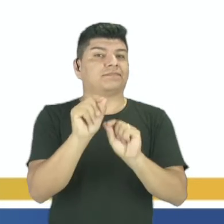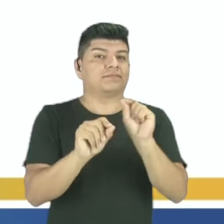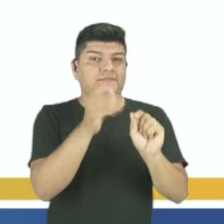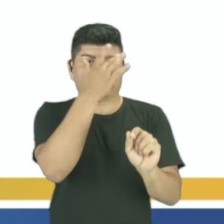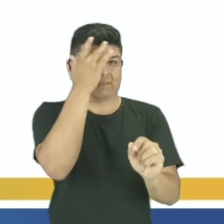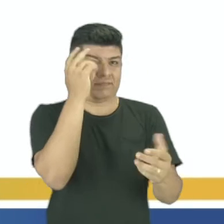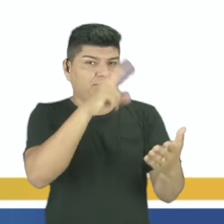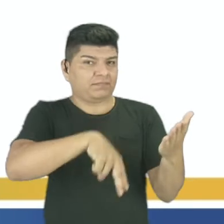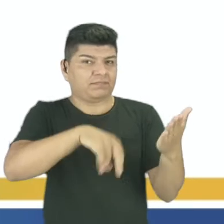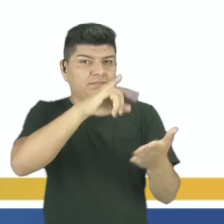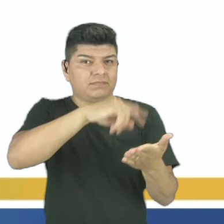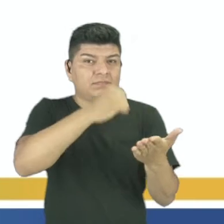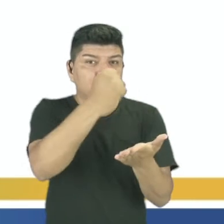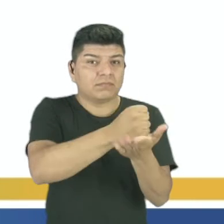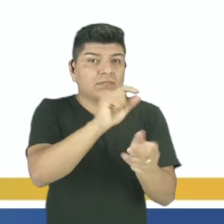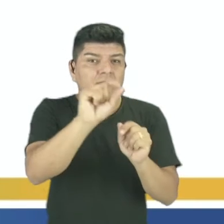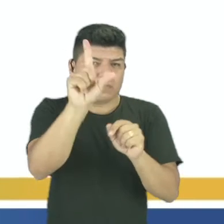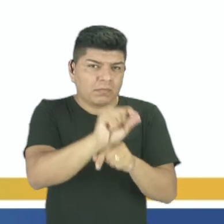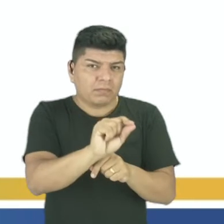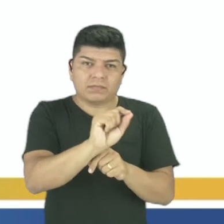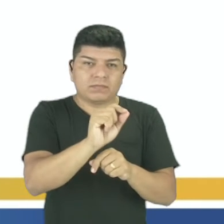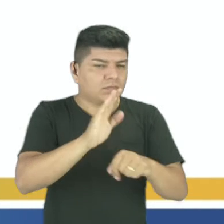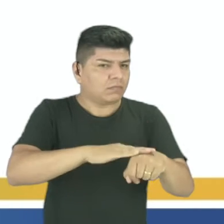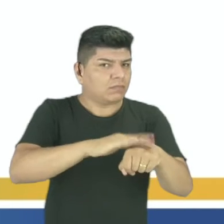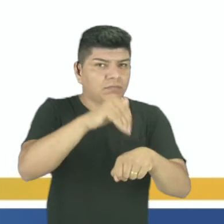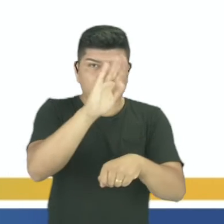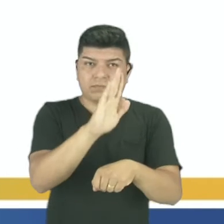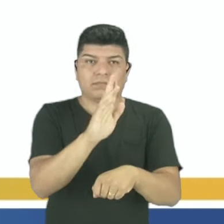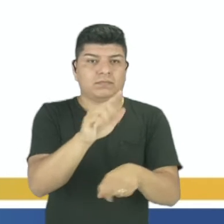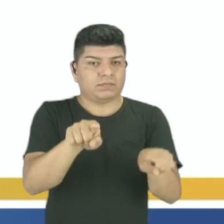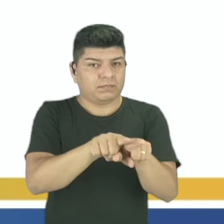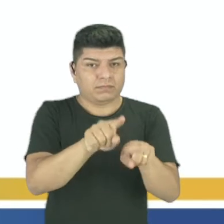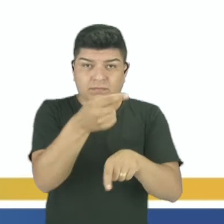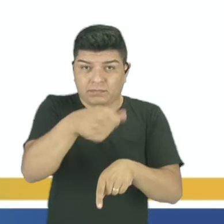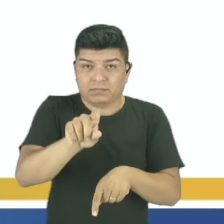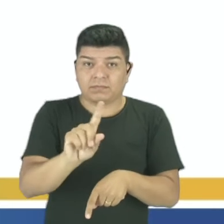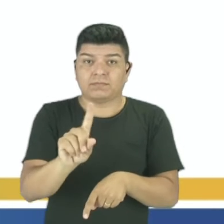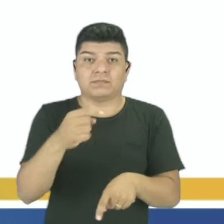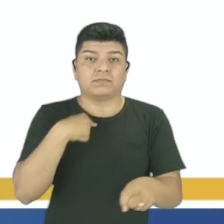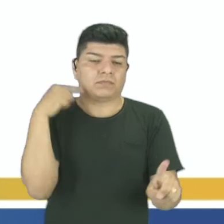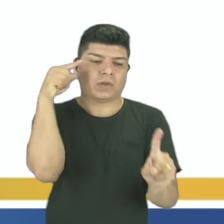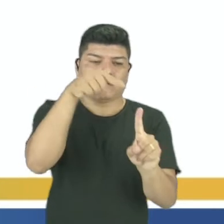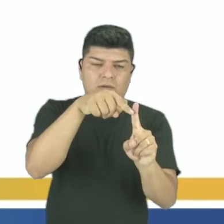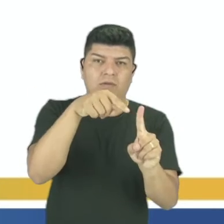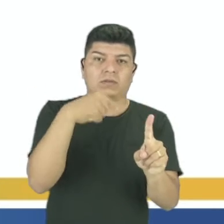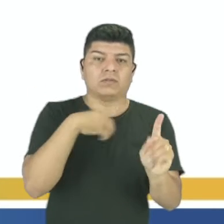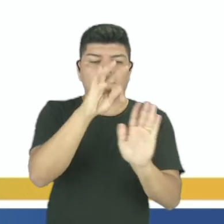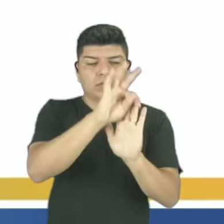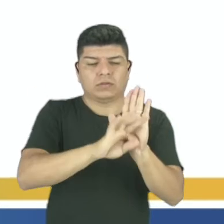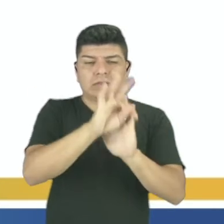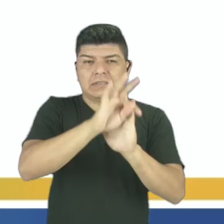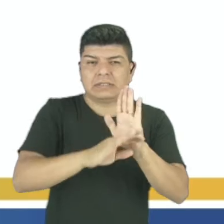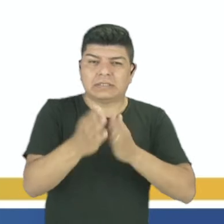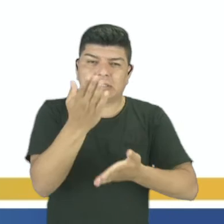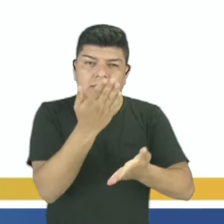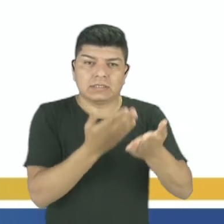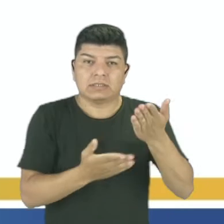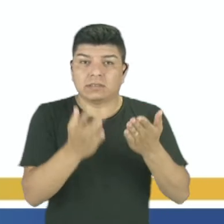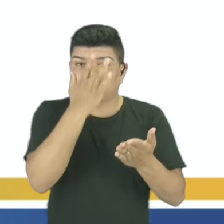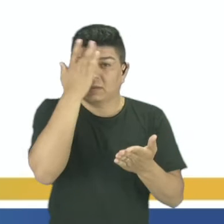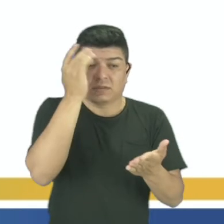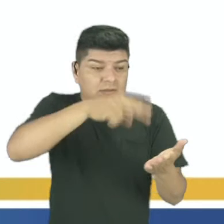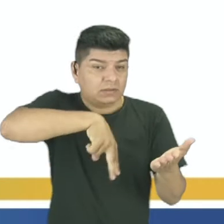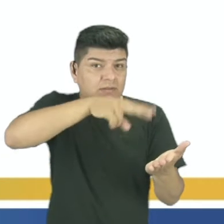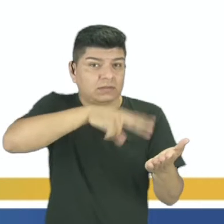os leitores. Nada de menos e nada de mais. Mantenha o foco no que o texto está propondo para o leitor e